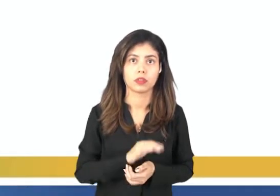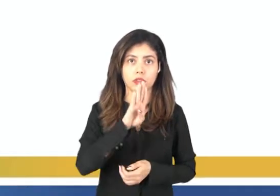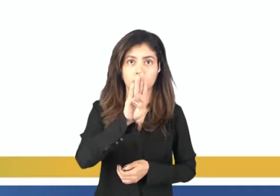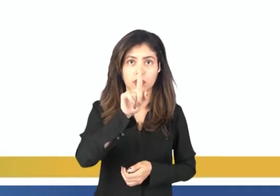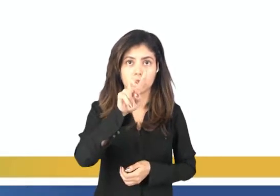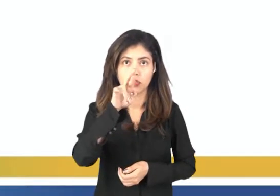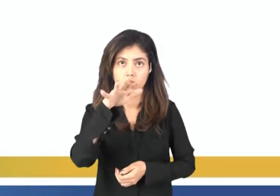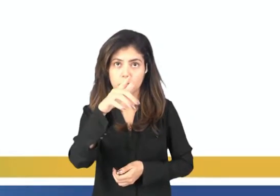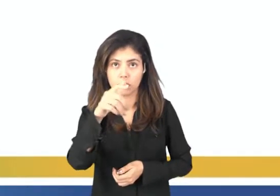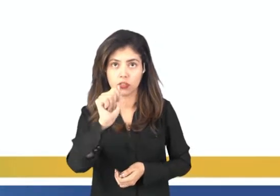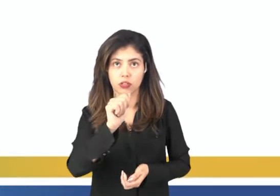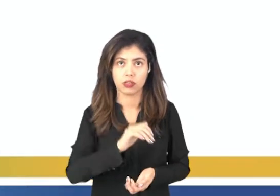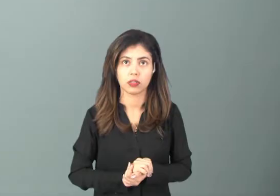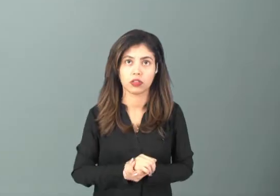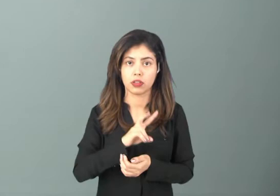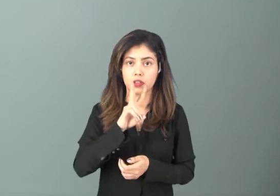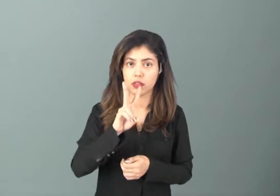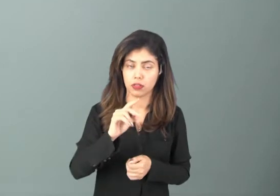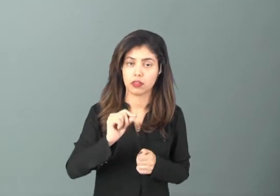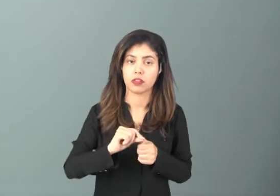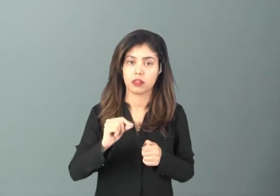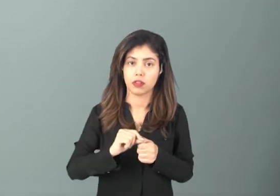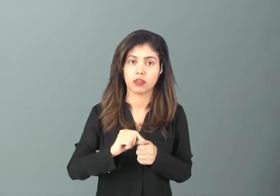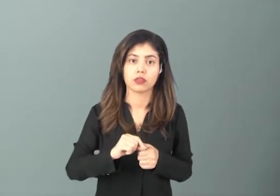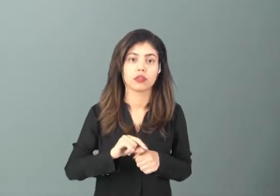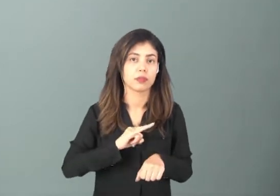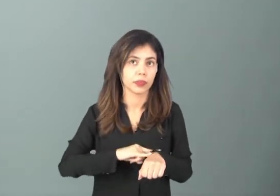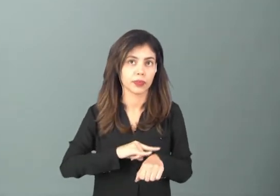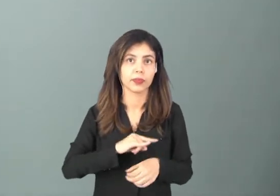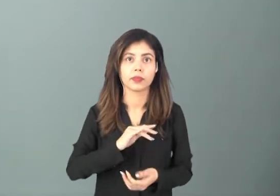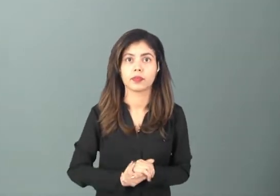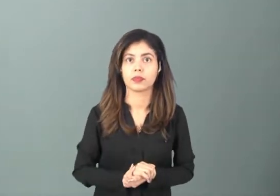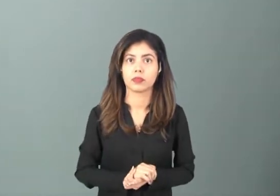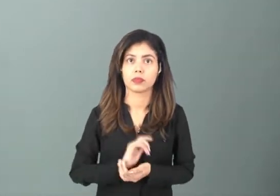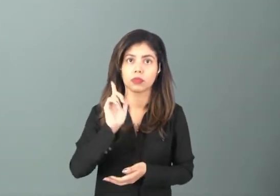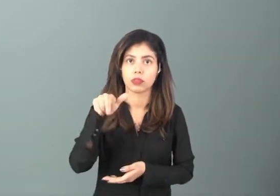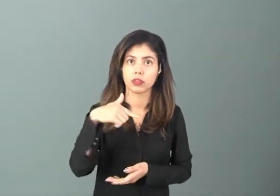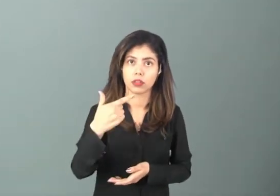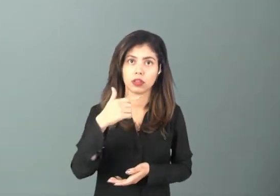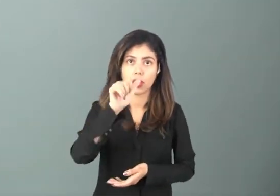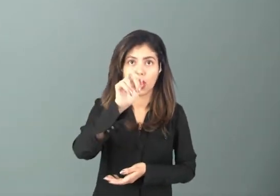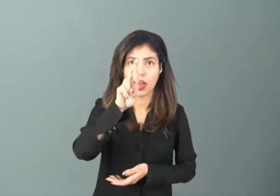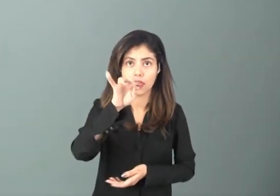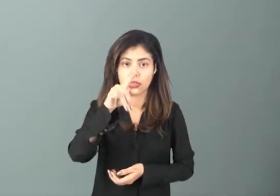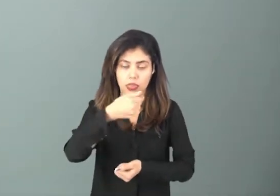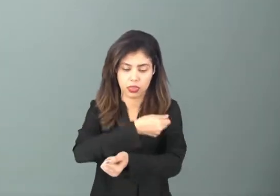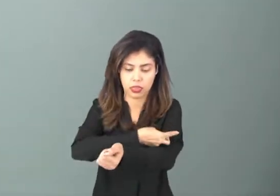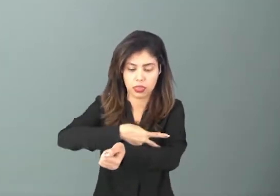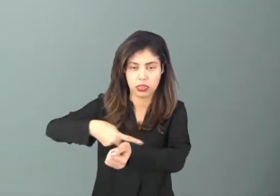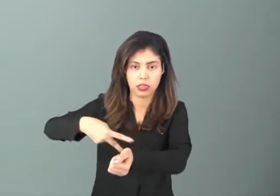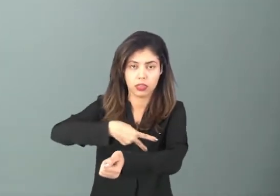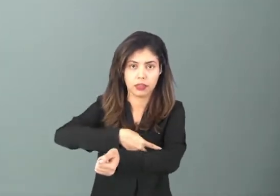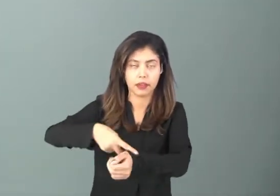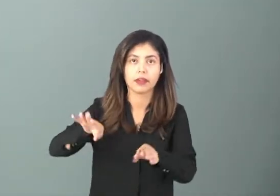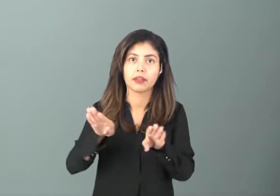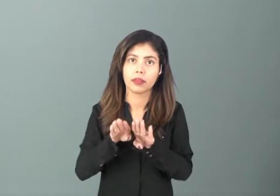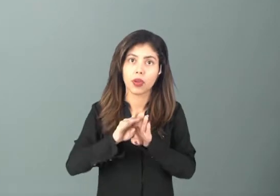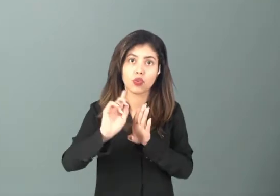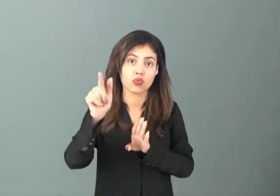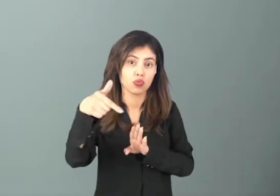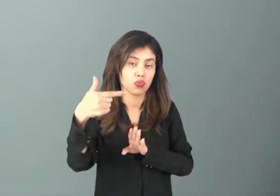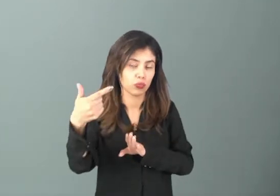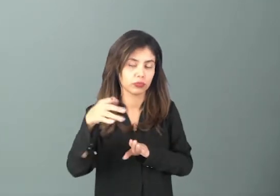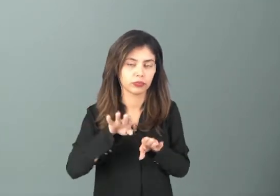localização na bexiga né que é onde a gente faz o armazenamento da urina tem aí a localização nas artérias e também em outros órgãos